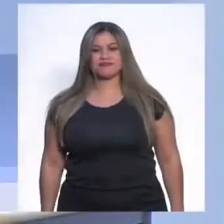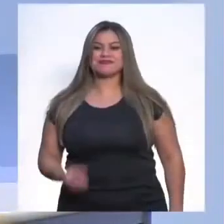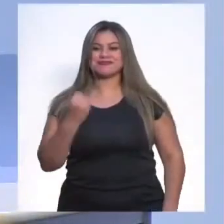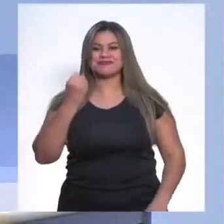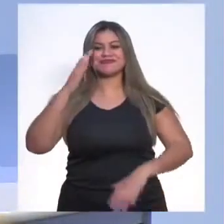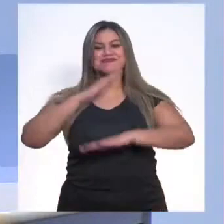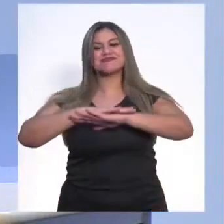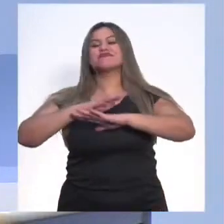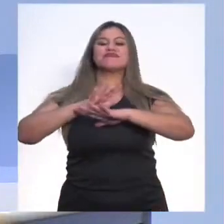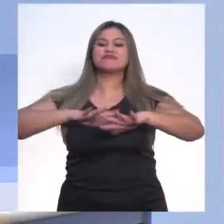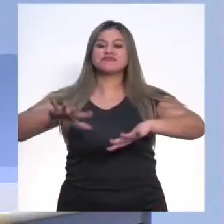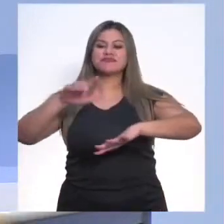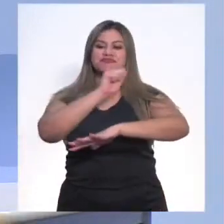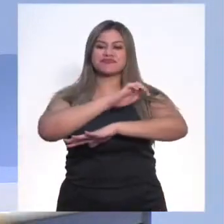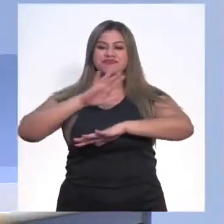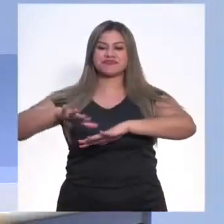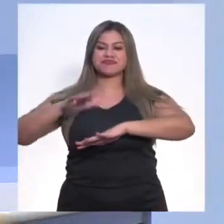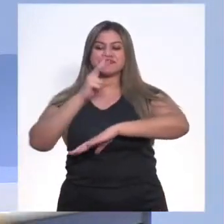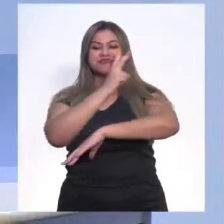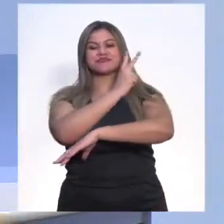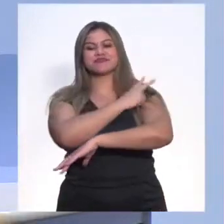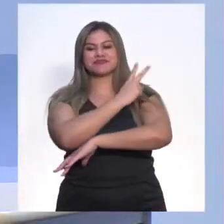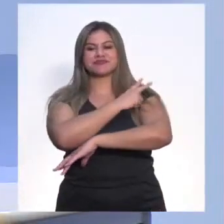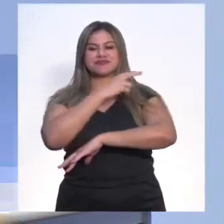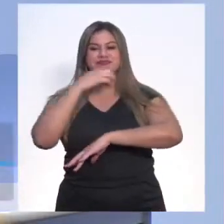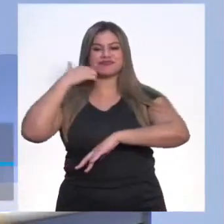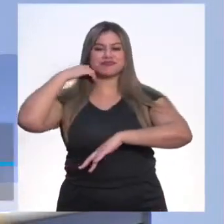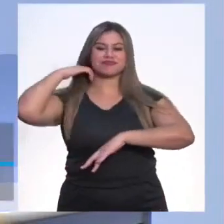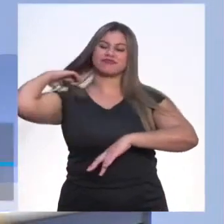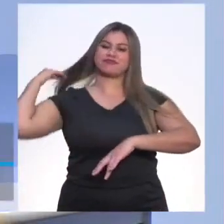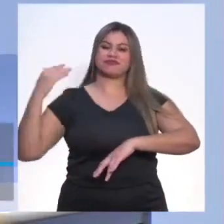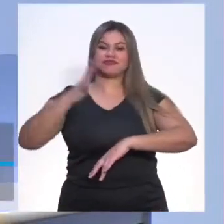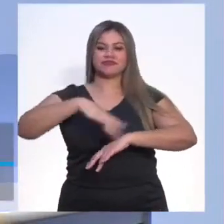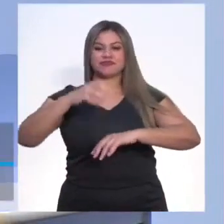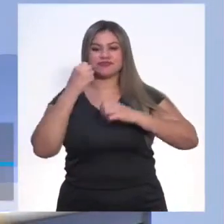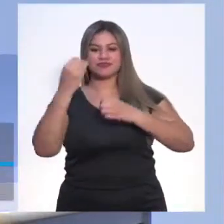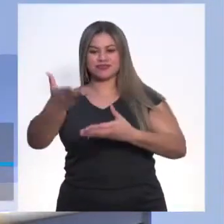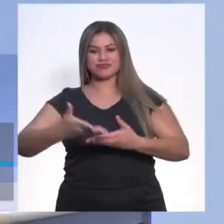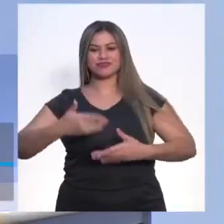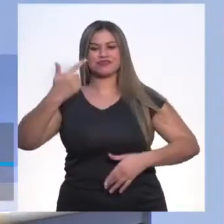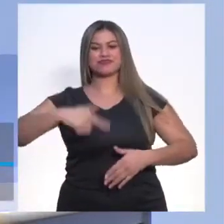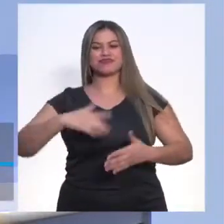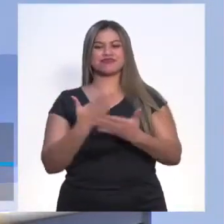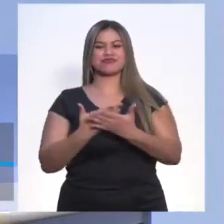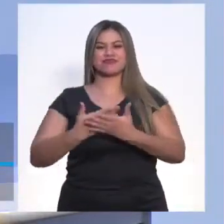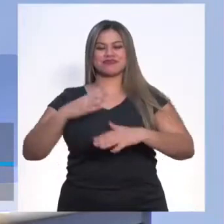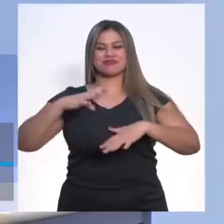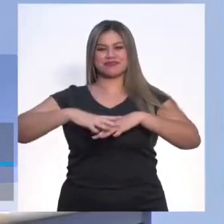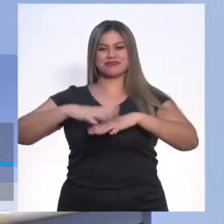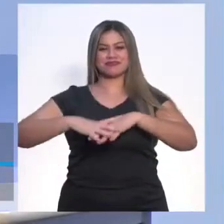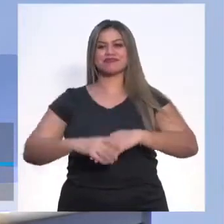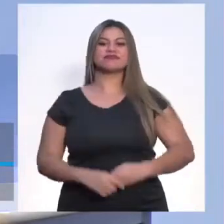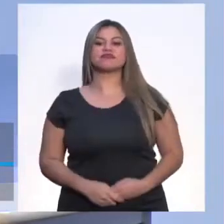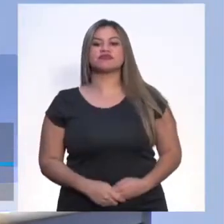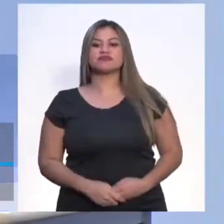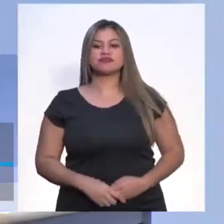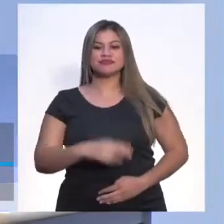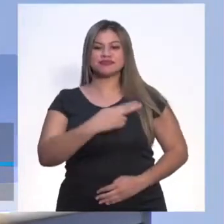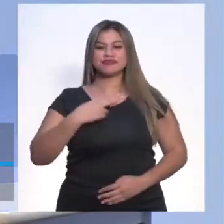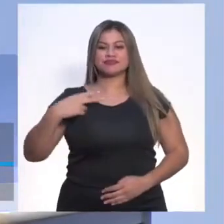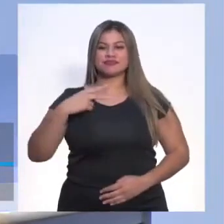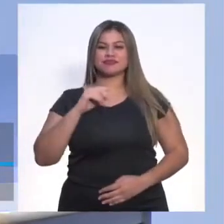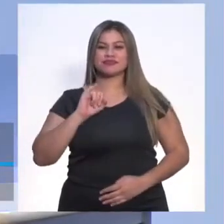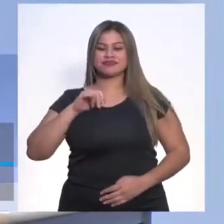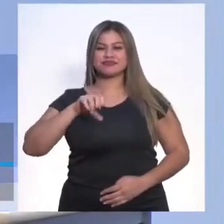Boa tarde, alunos da segunda série do ensino médio. Sejam todos bem-vindos a mais uma aula de matemática. Eu sou a